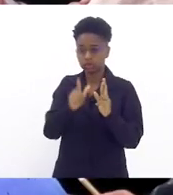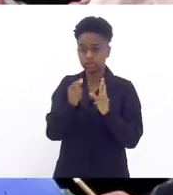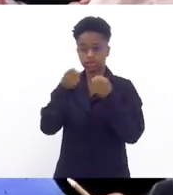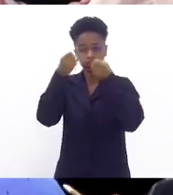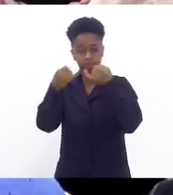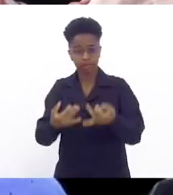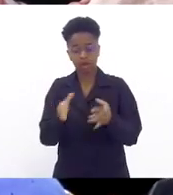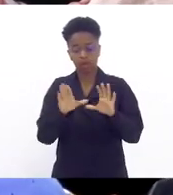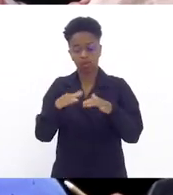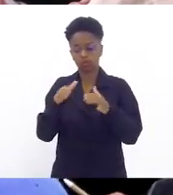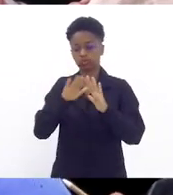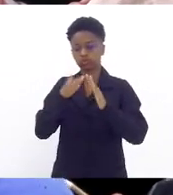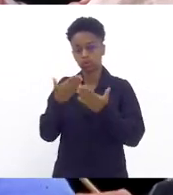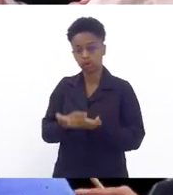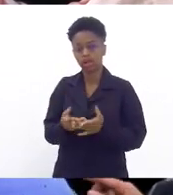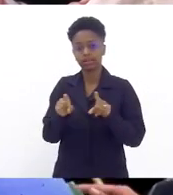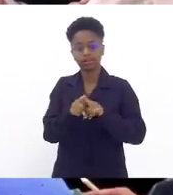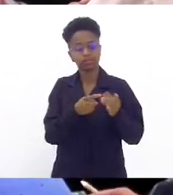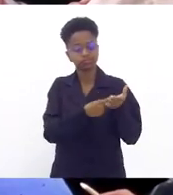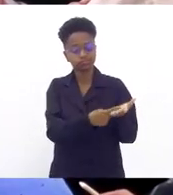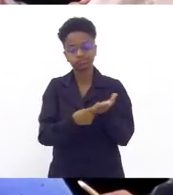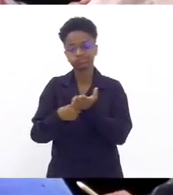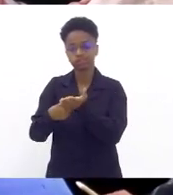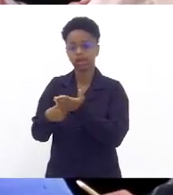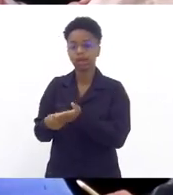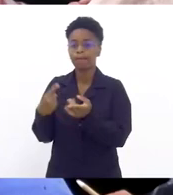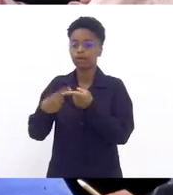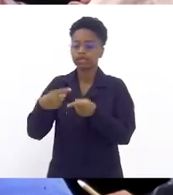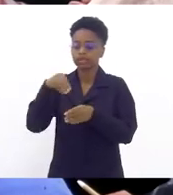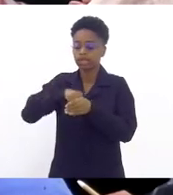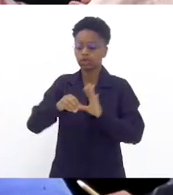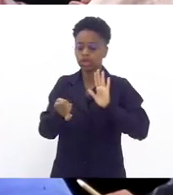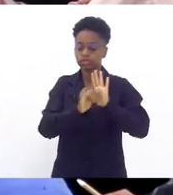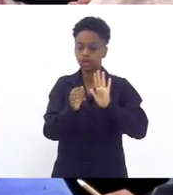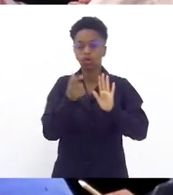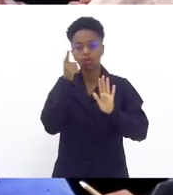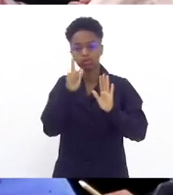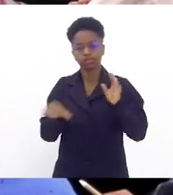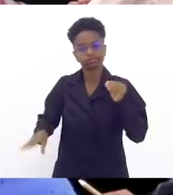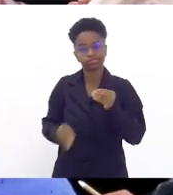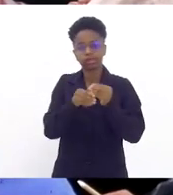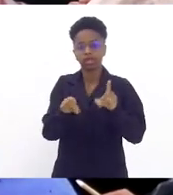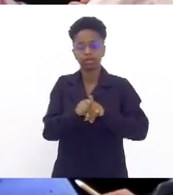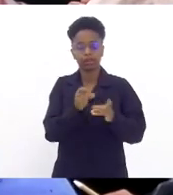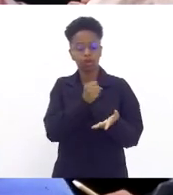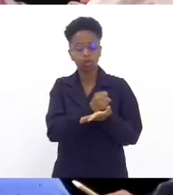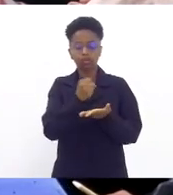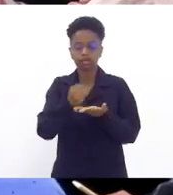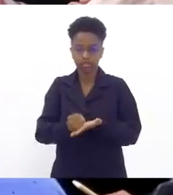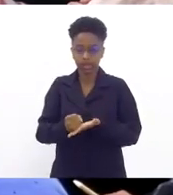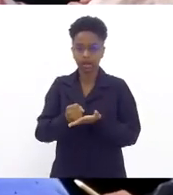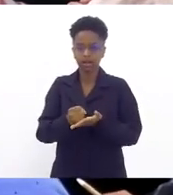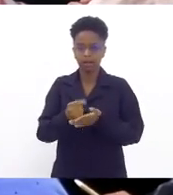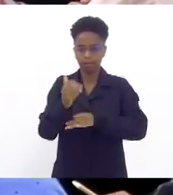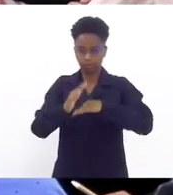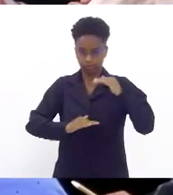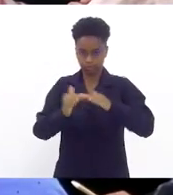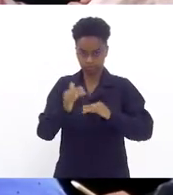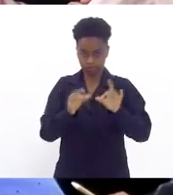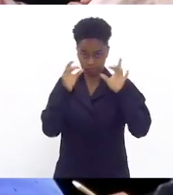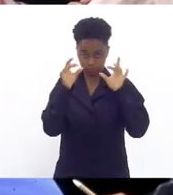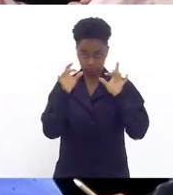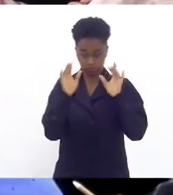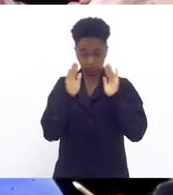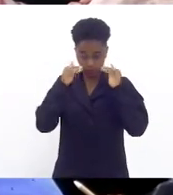escolar e fazer as pactuações para que dentro do edital esteja previsto contratação de mão de obra especializada